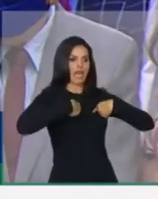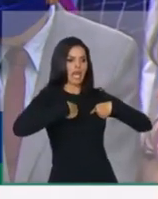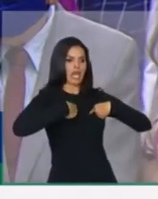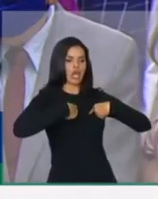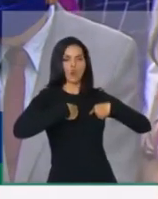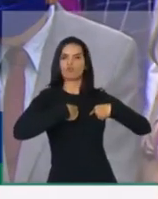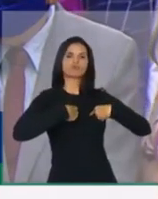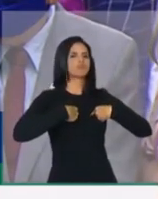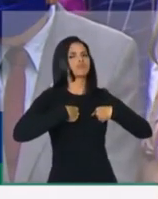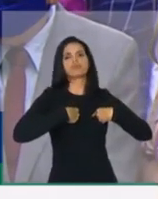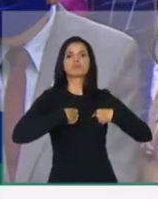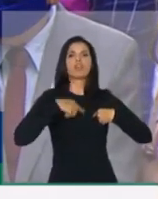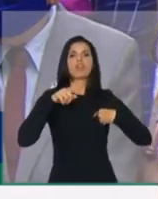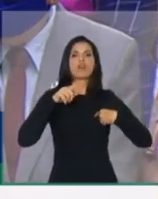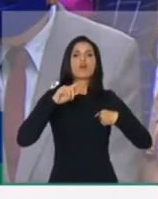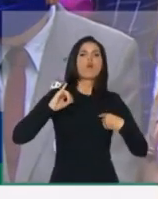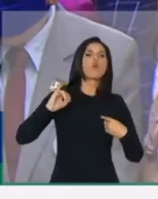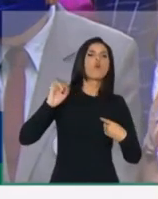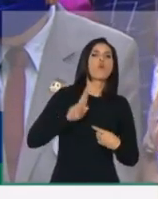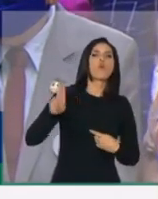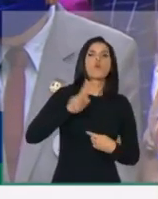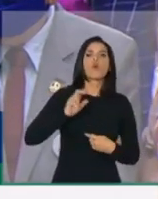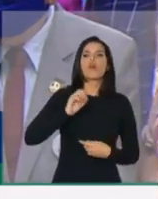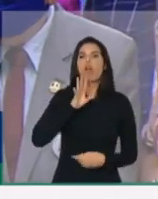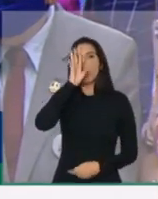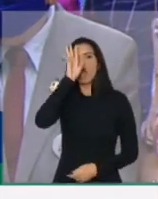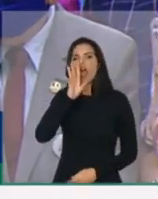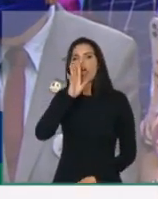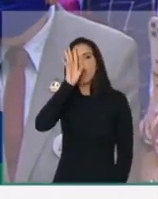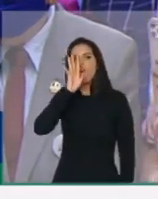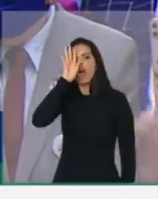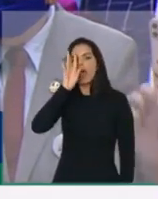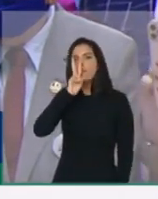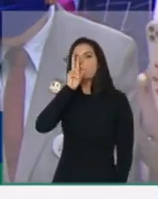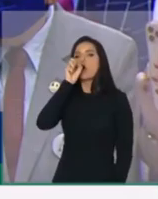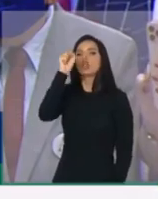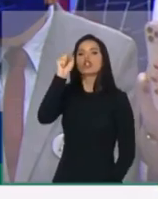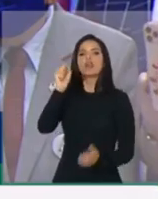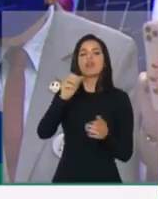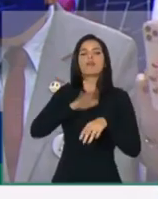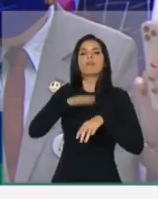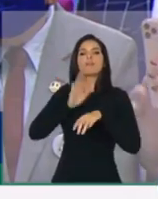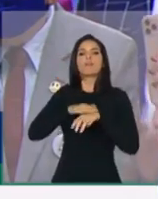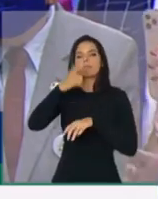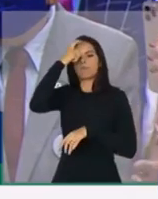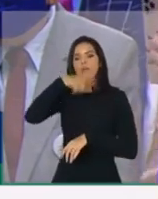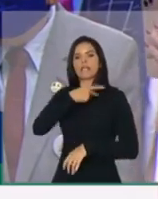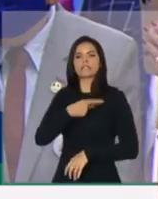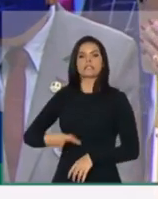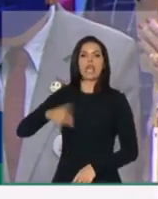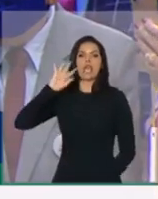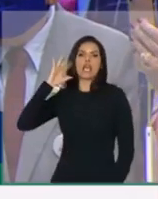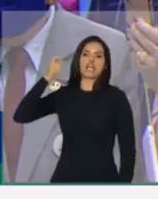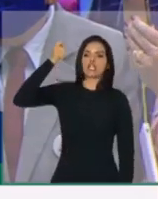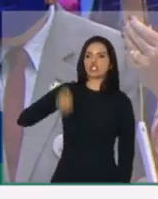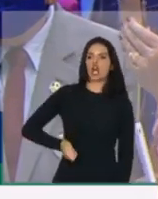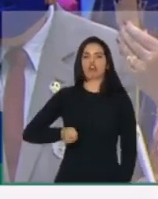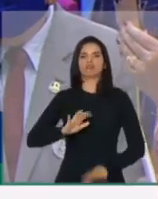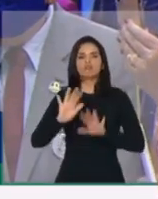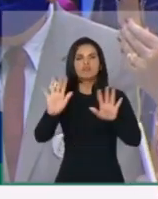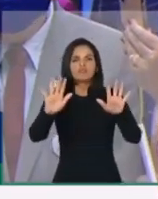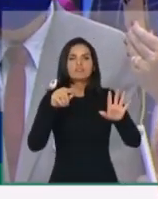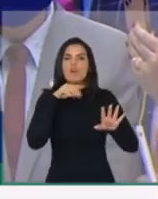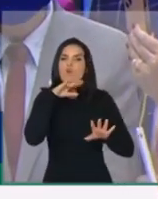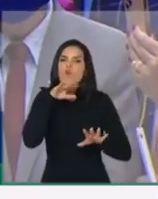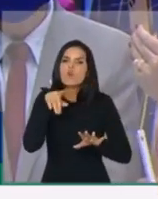uma alegoria que eu usei para descrever o excesso de concentração de poder nas mãos do presidente. Isso não é ruim apenas